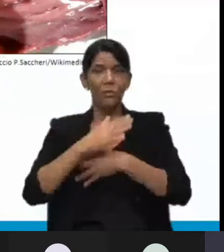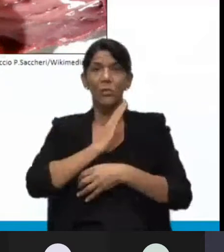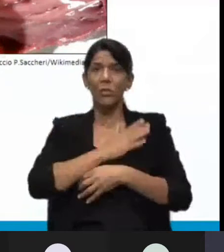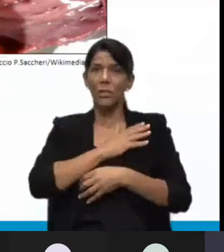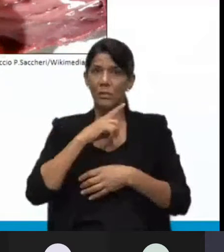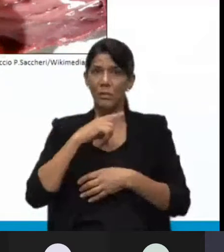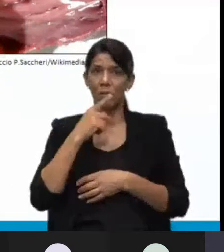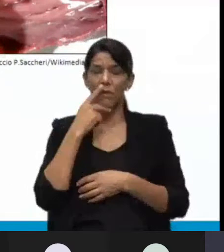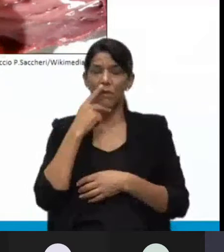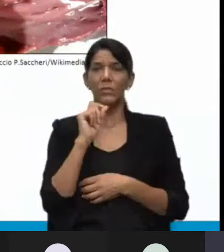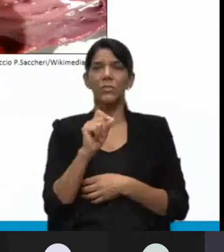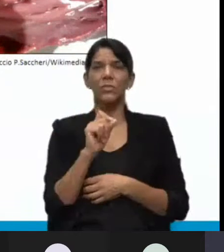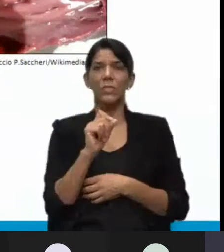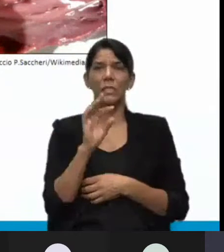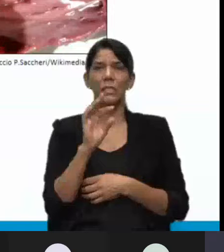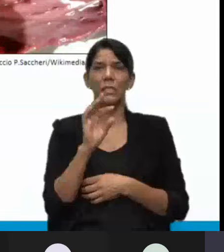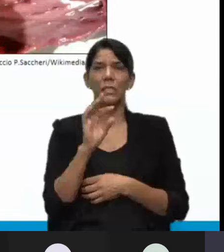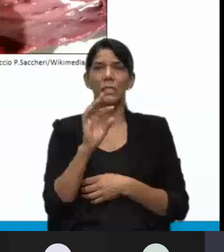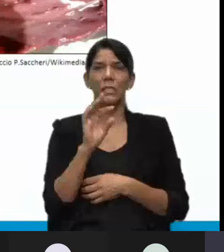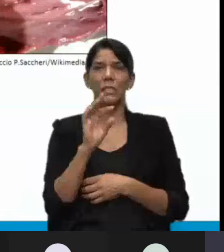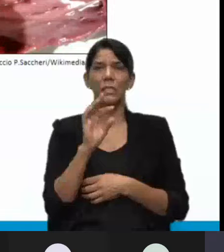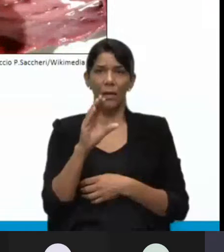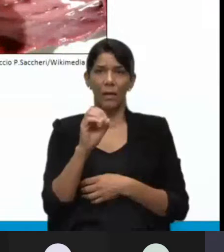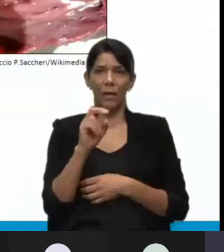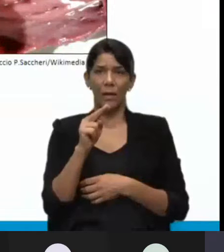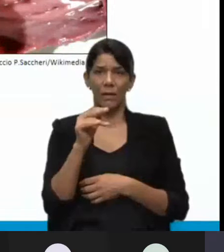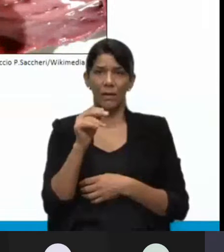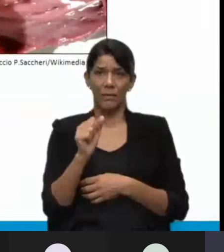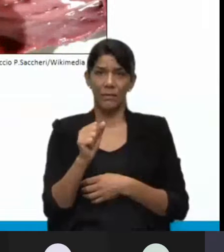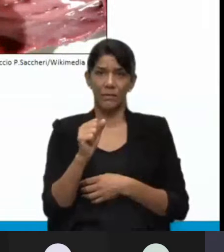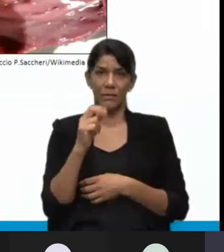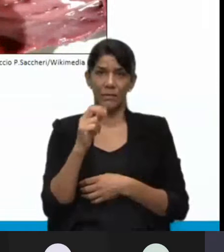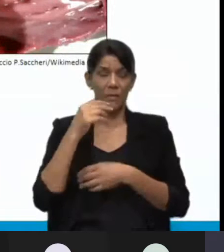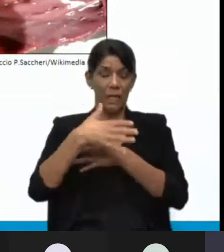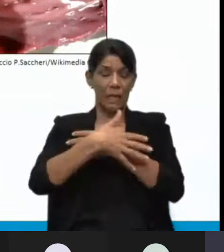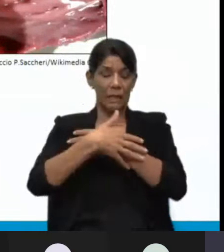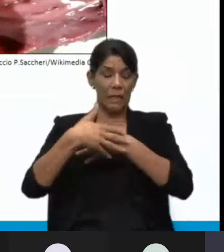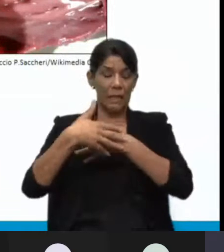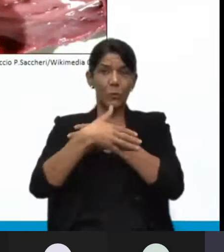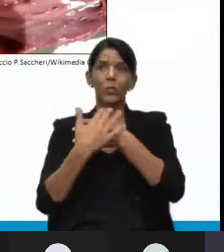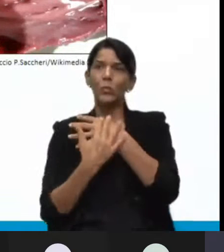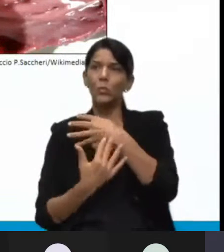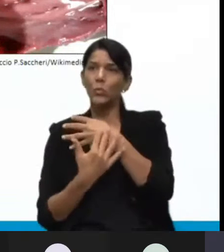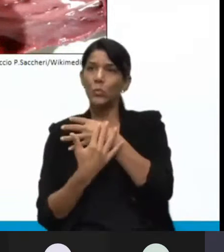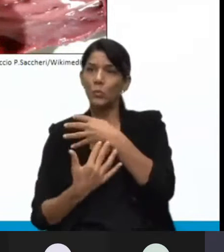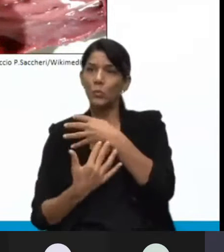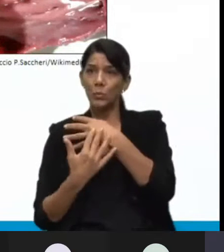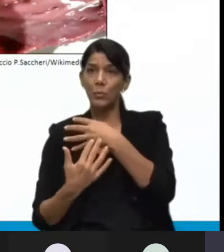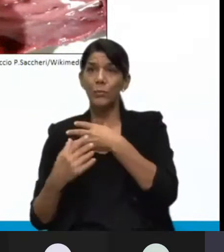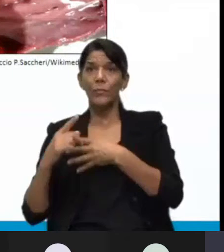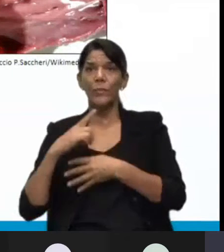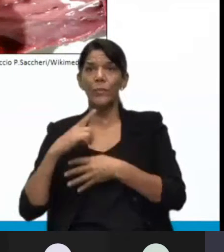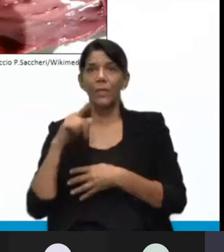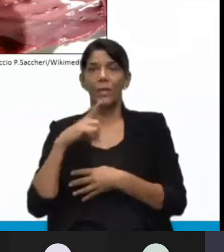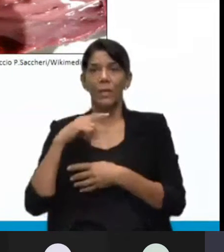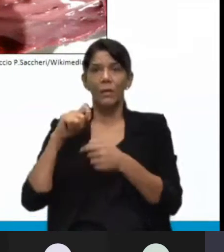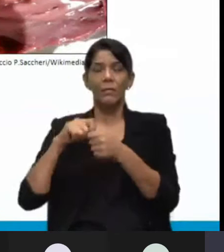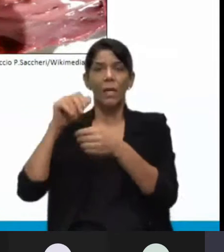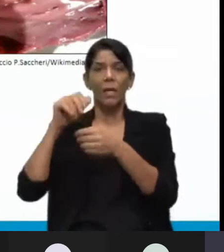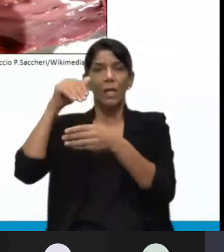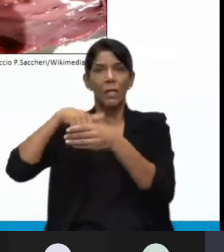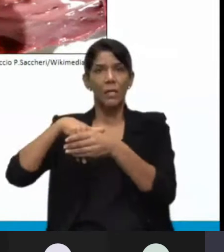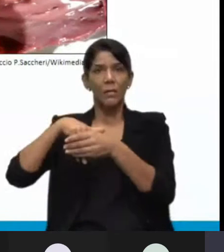cardíacas, que nós chamamos de trabéculas cárneas, tá? E essas trabéculas cárneas, elas vão também